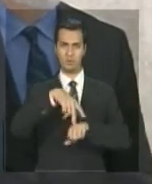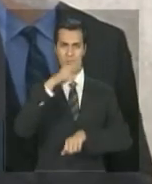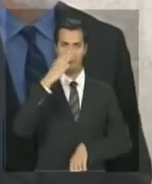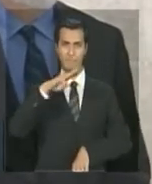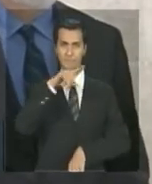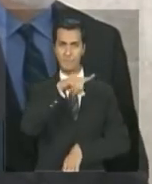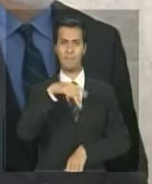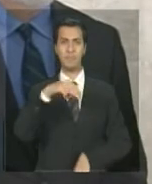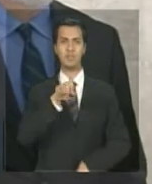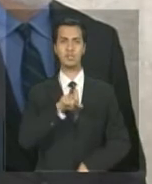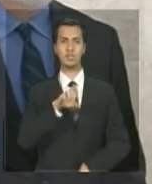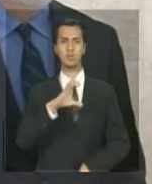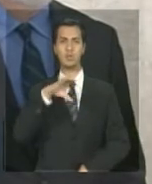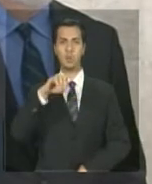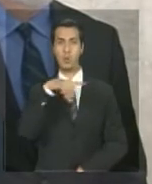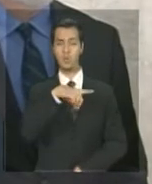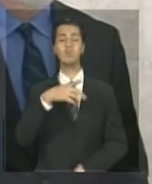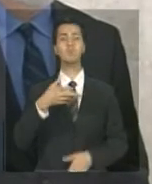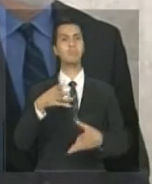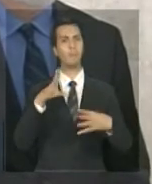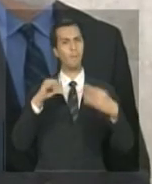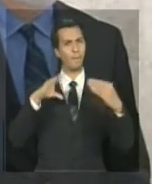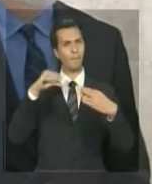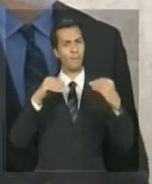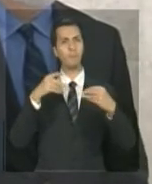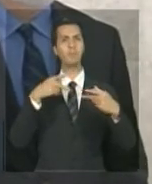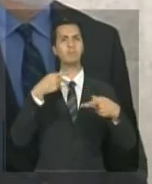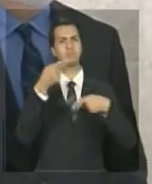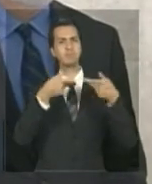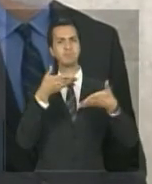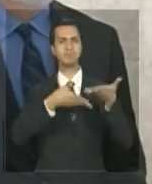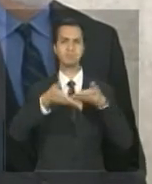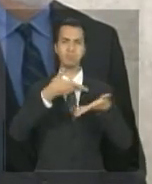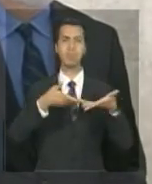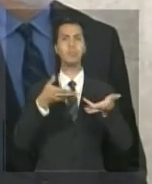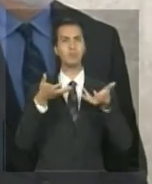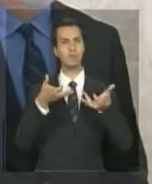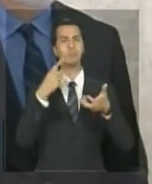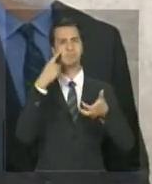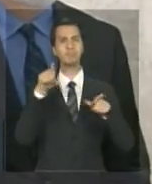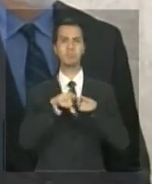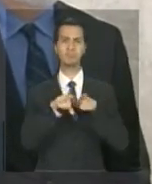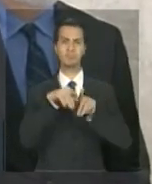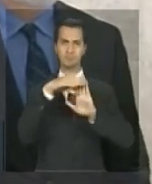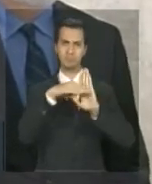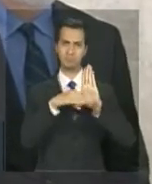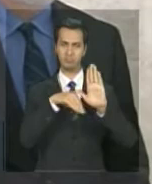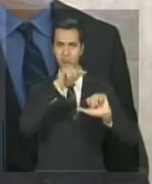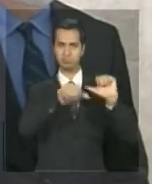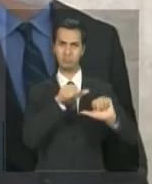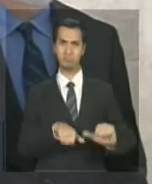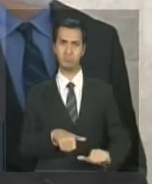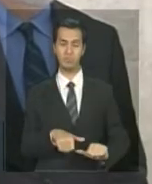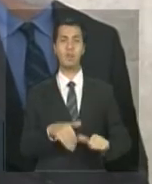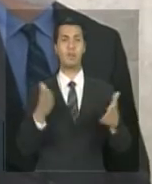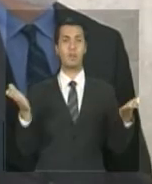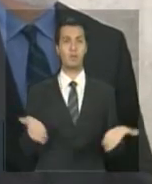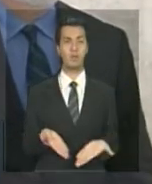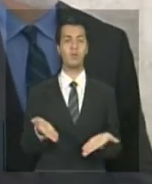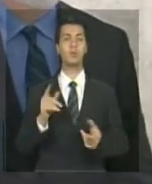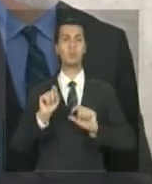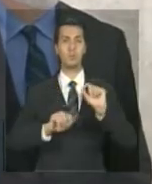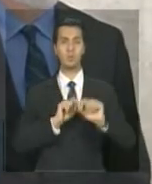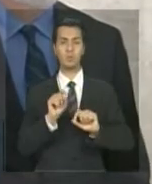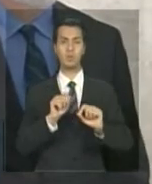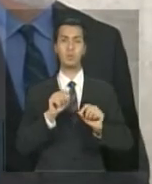Calderón manifestou toda a abertura em rever os termos também do acordo, negociação. No momento atual, o acordo